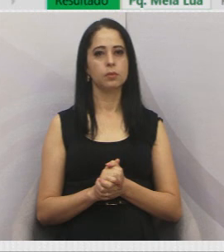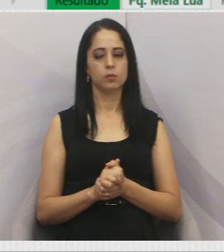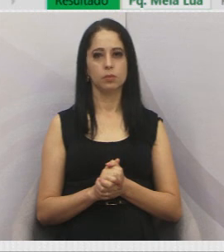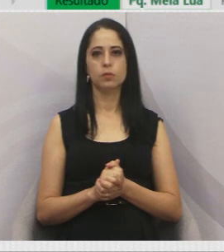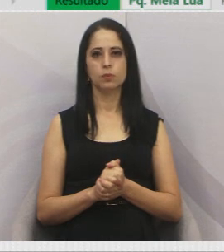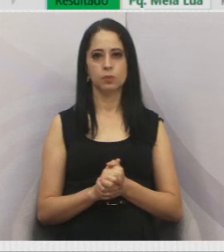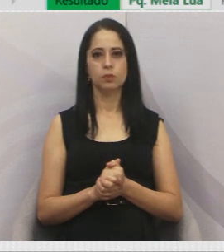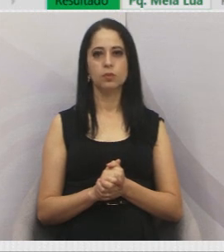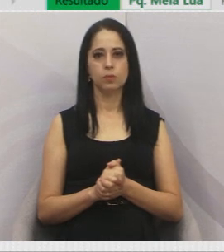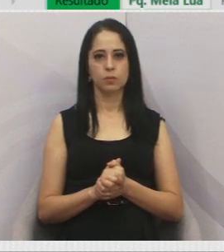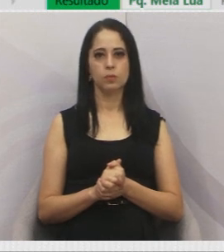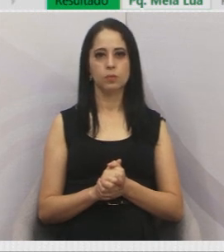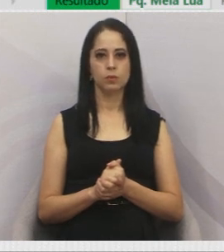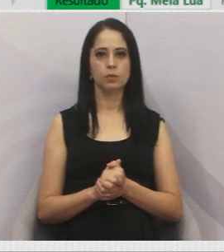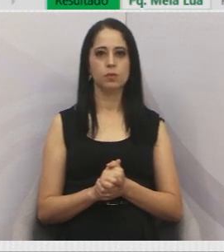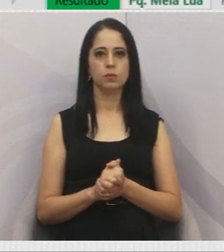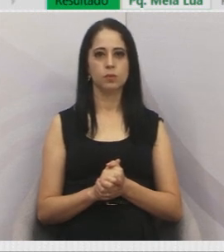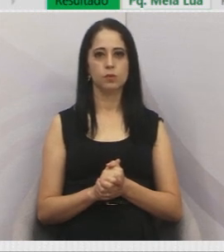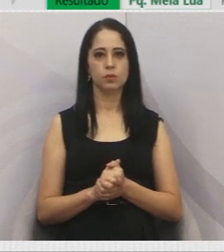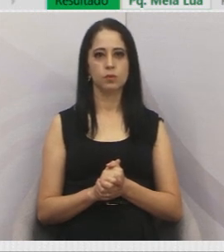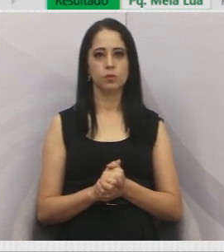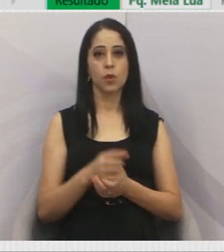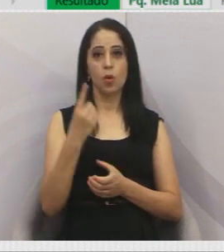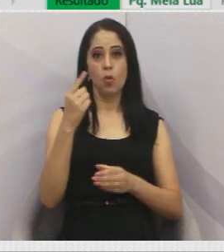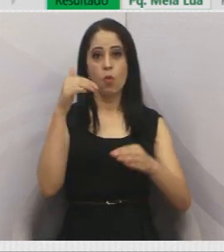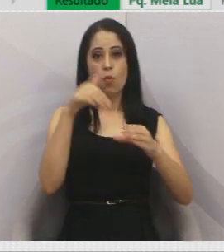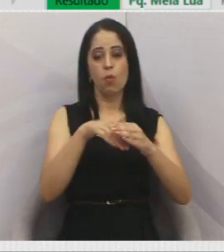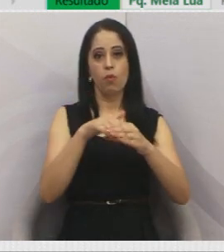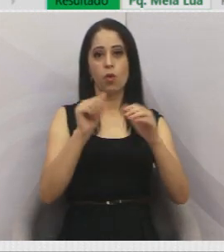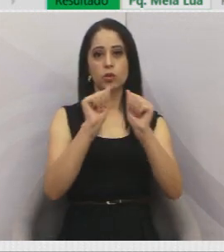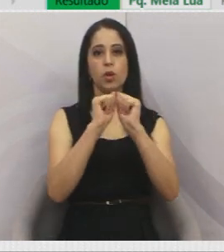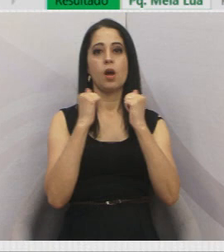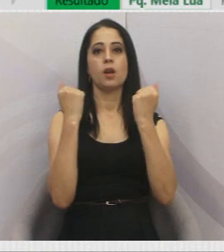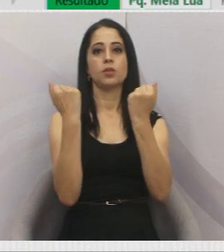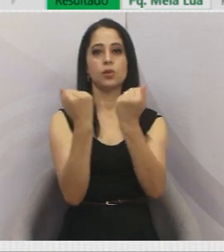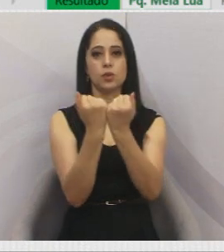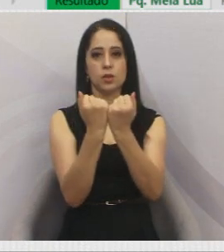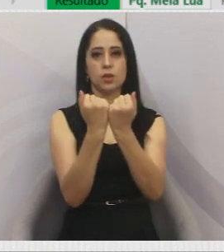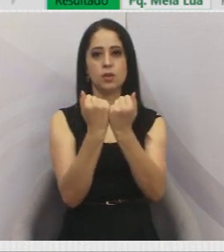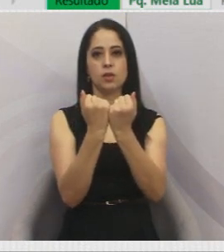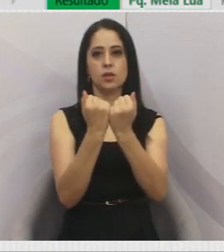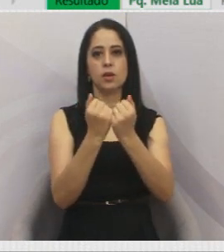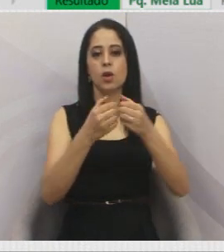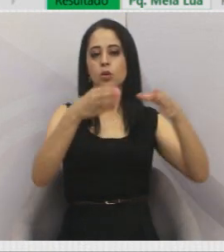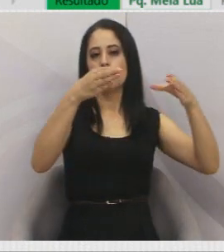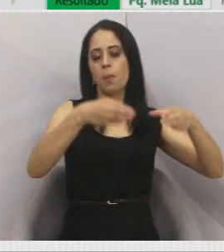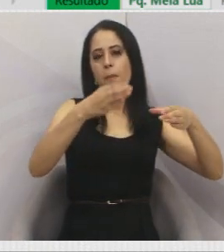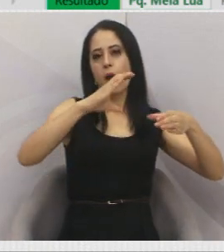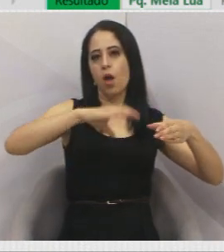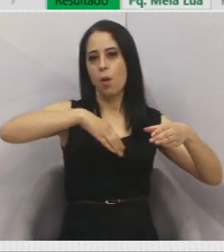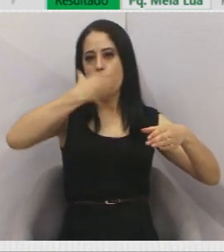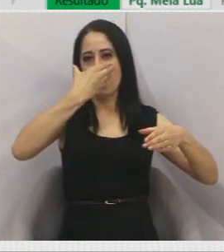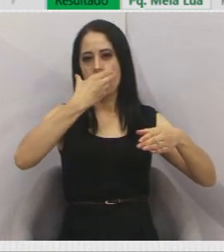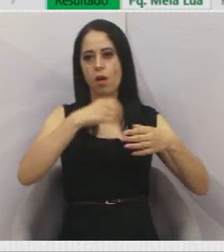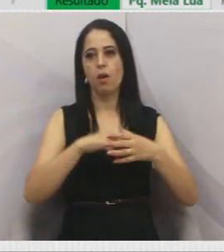Segmento movimentos populares e ou coletivos. Um voto para a Associação dos Moradores do Jardim Paraíso e Jardim